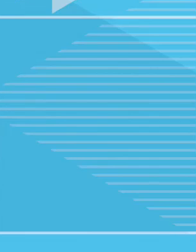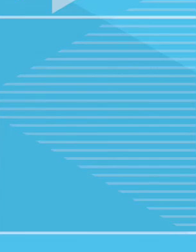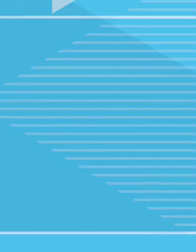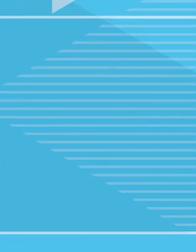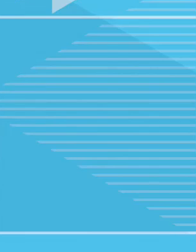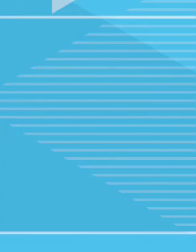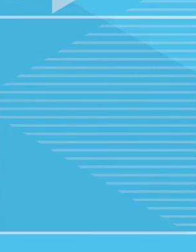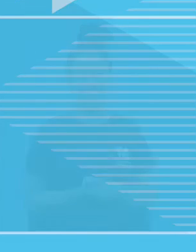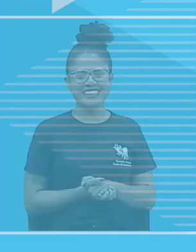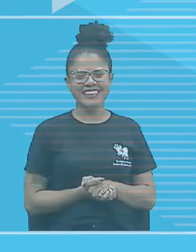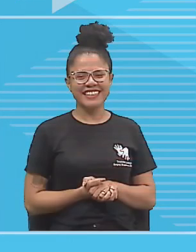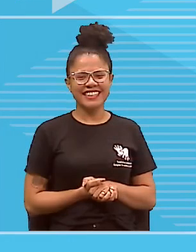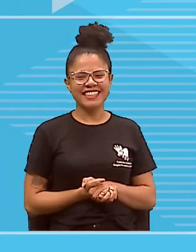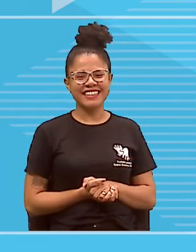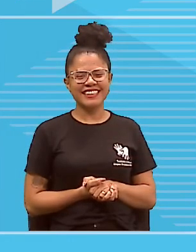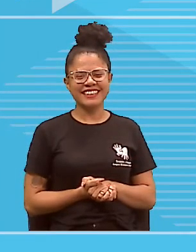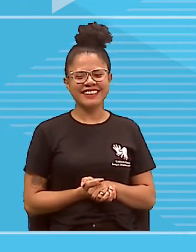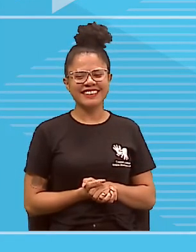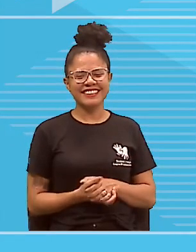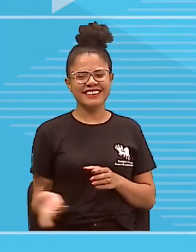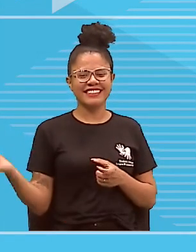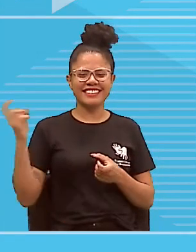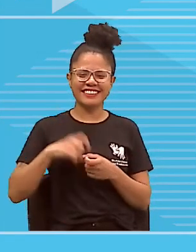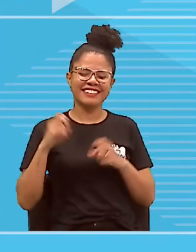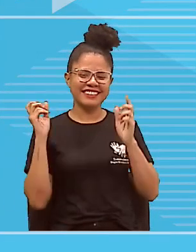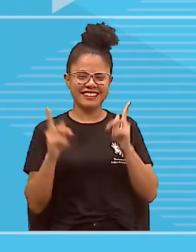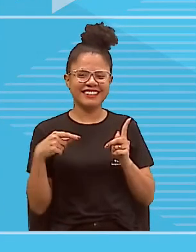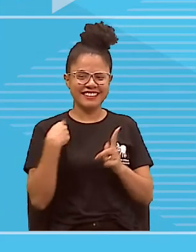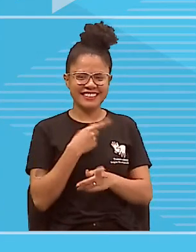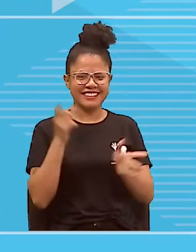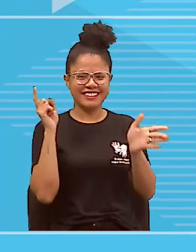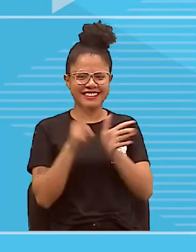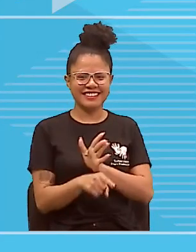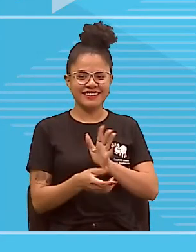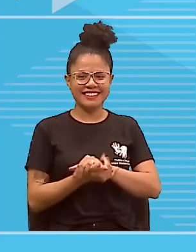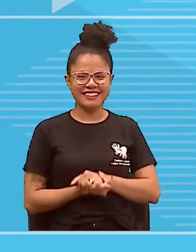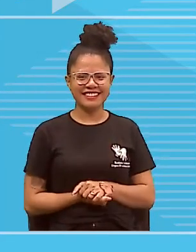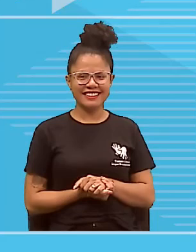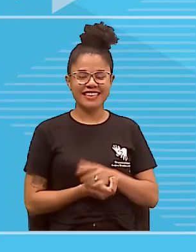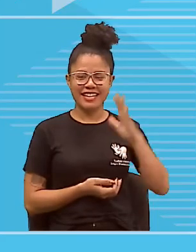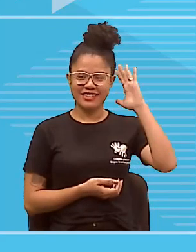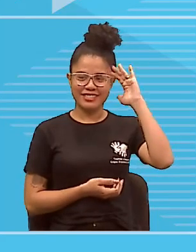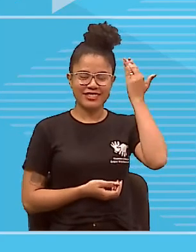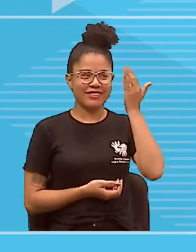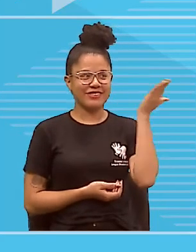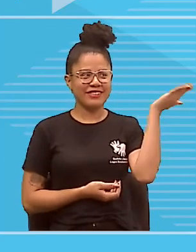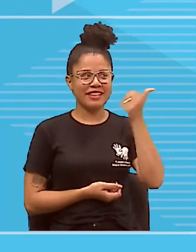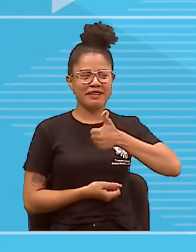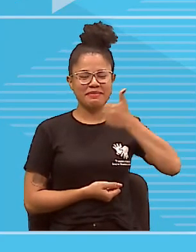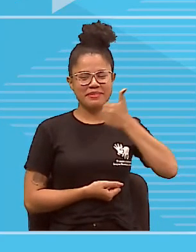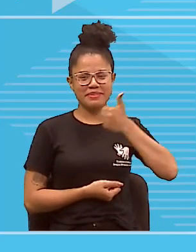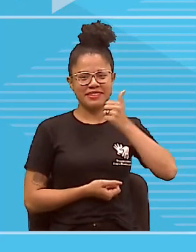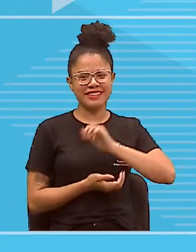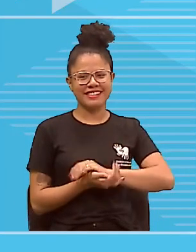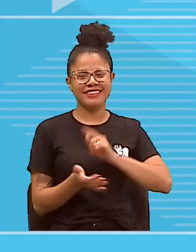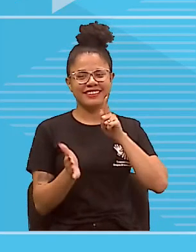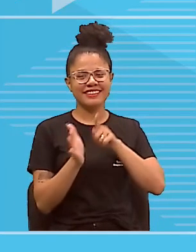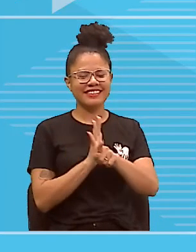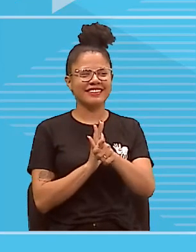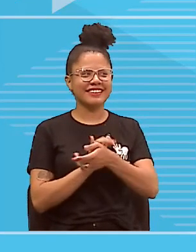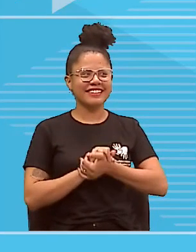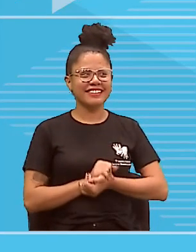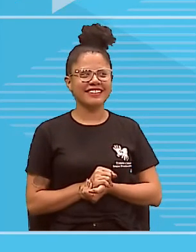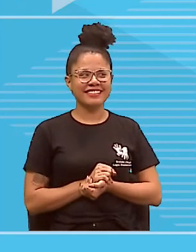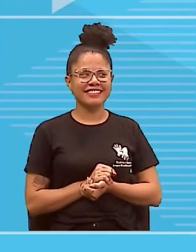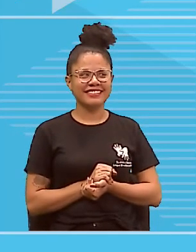vamos lá galerinha voltando aqui para nossa questão vamos resolver essa primeira questãozinha E